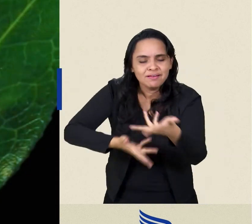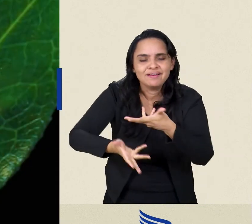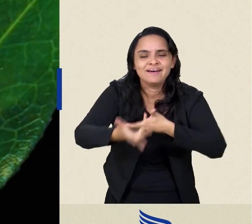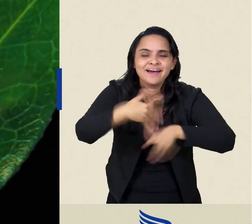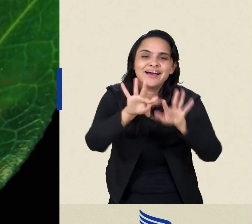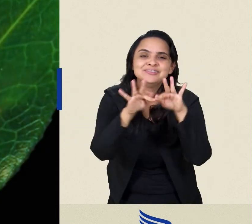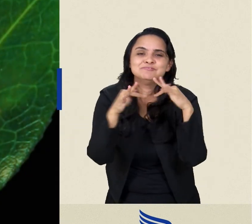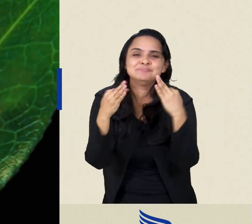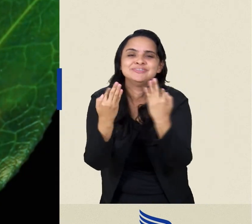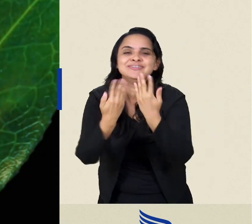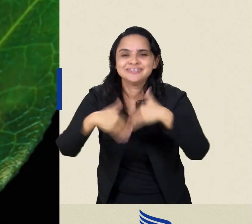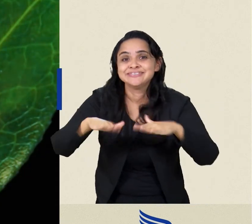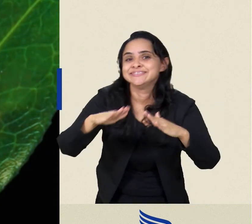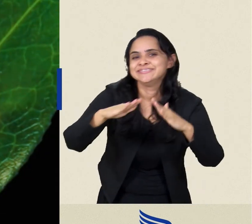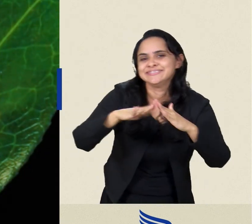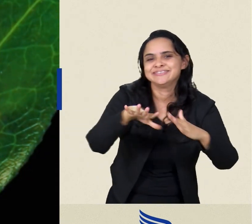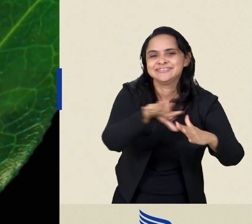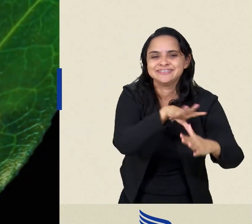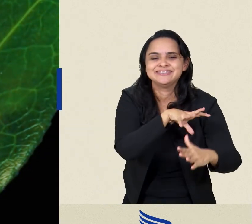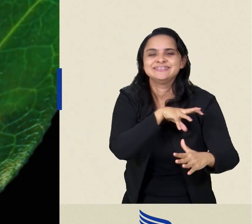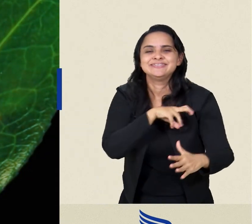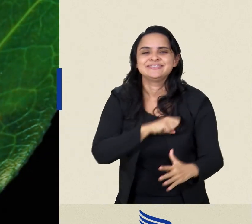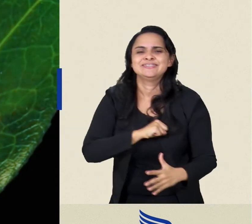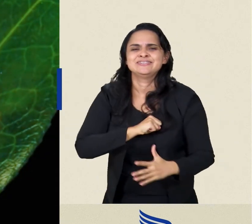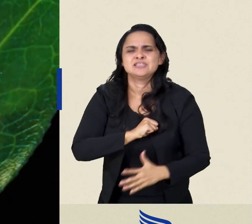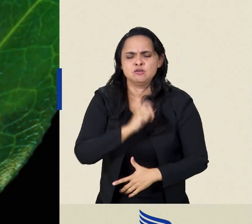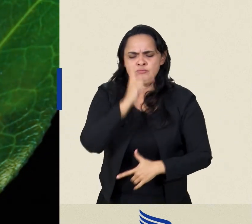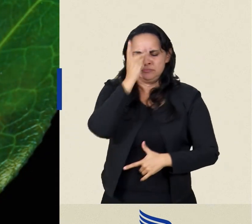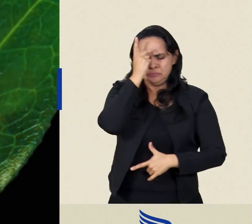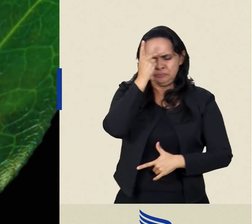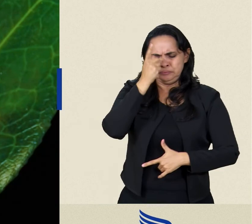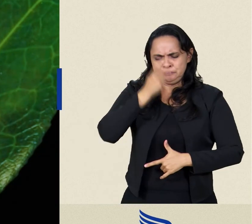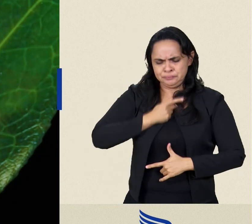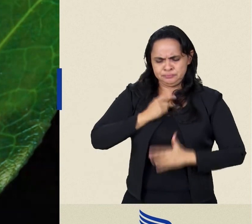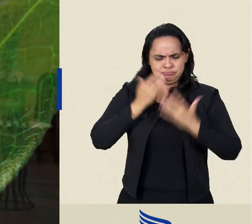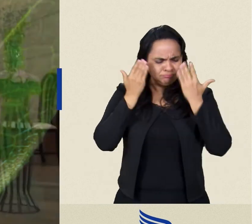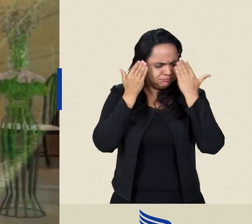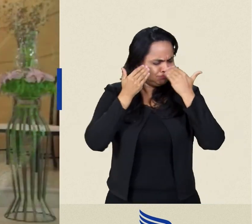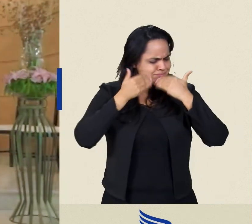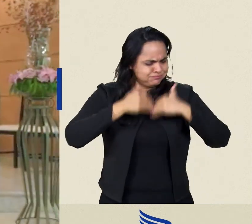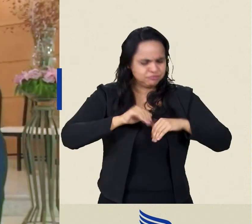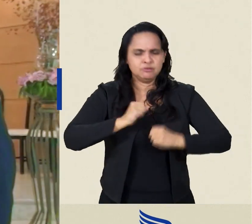amor no lar, faz-me renunciar